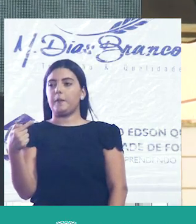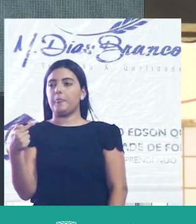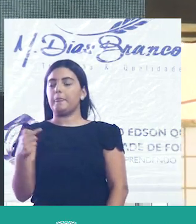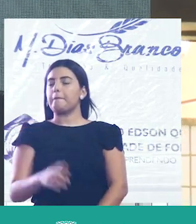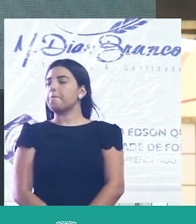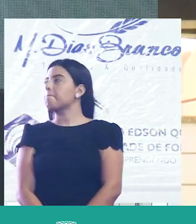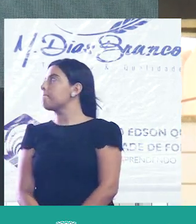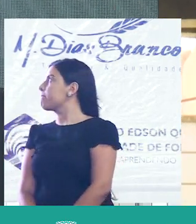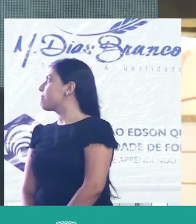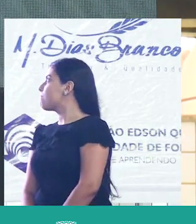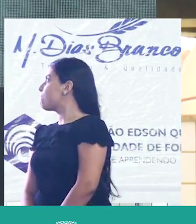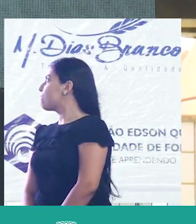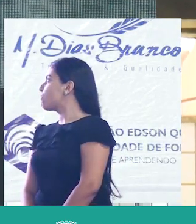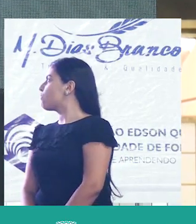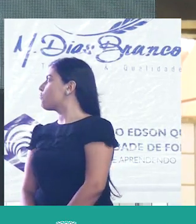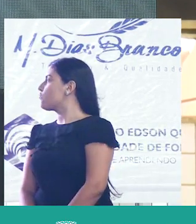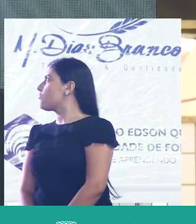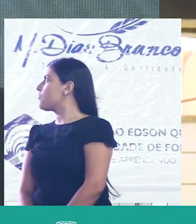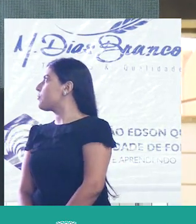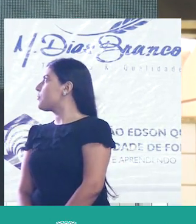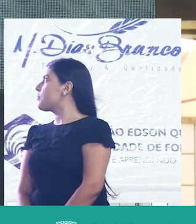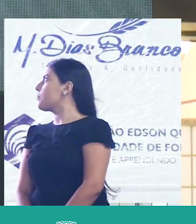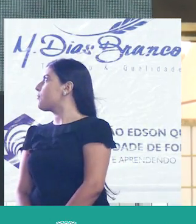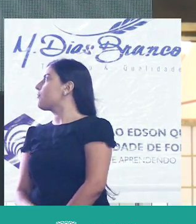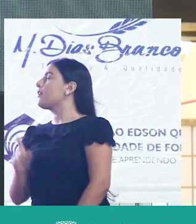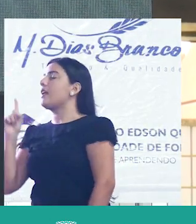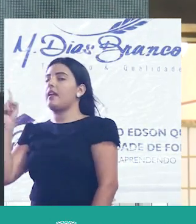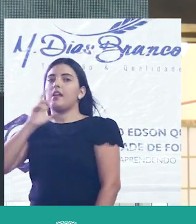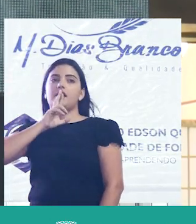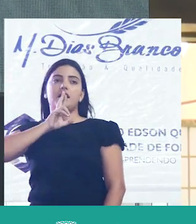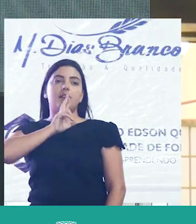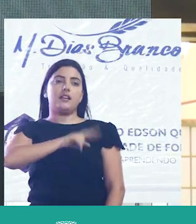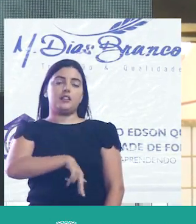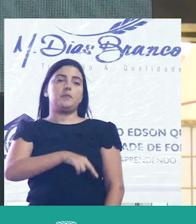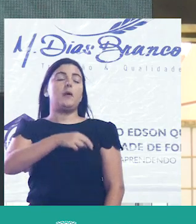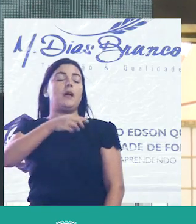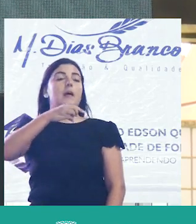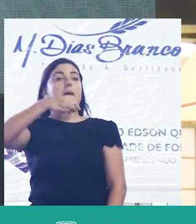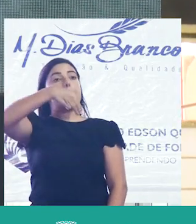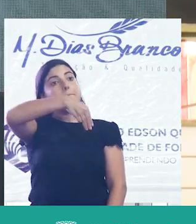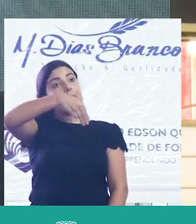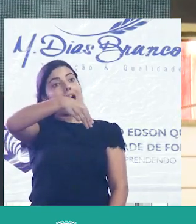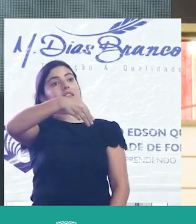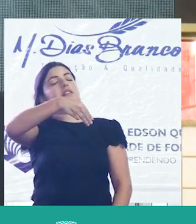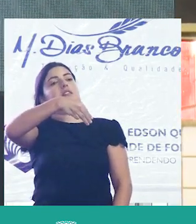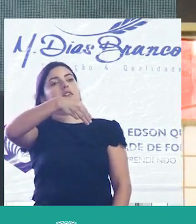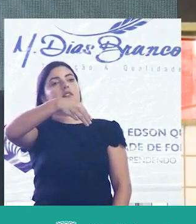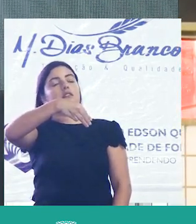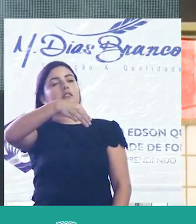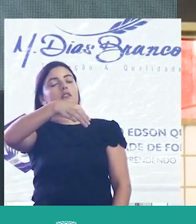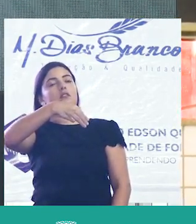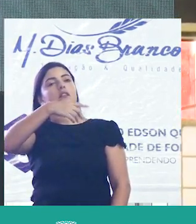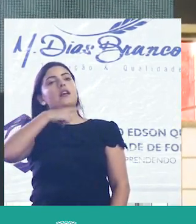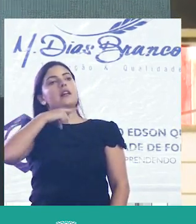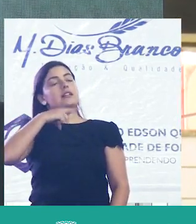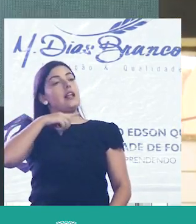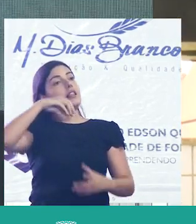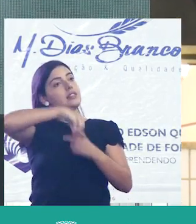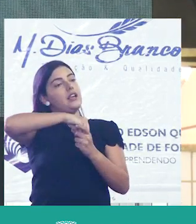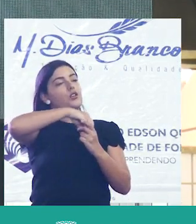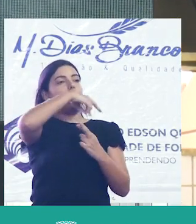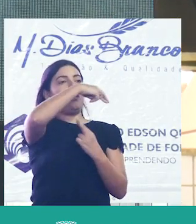carbonato de chumbo. Portanto, essa seria a massa de carbonato de chumbo obtida nessa